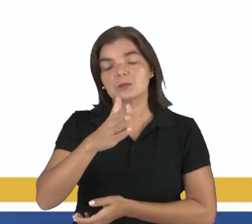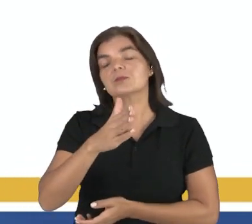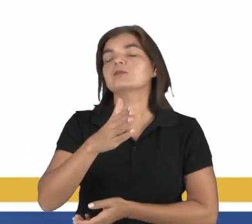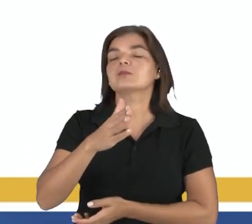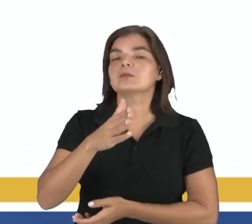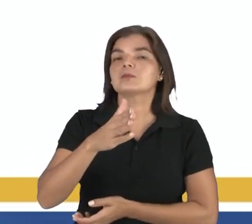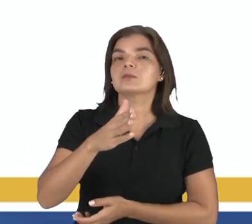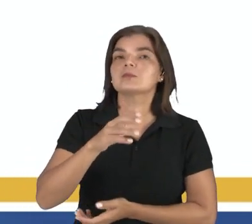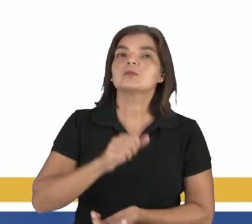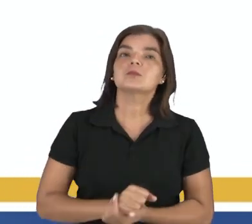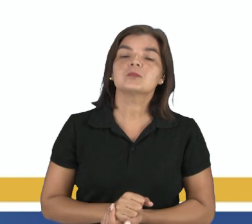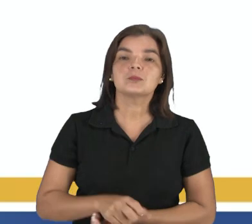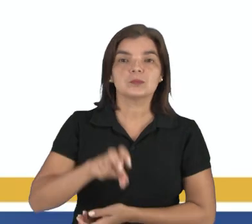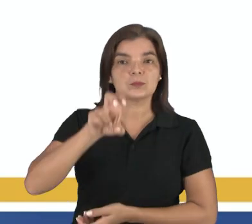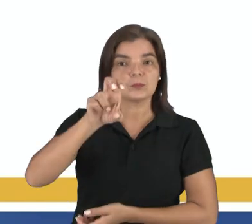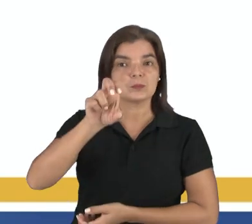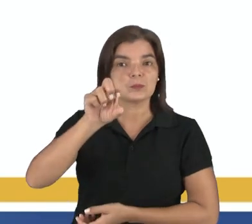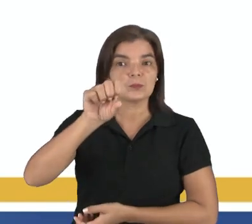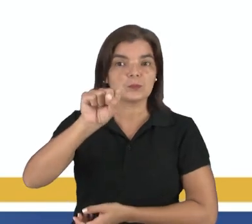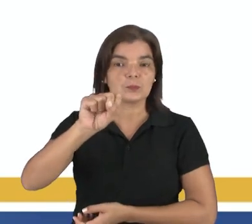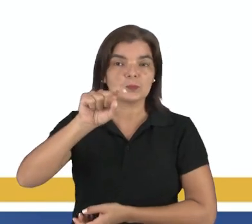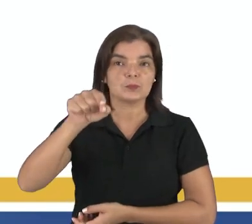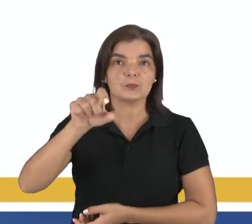essa divisão, nós vamos ter mais ou menos